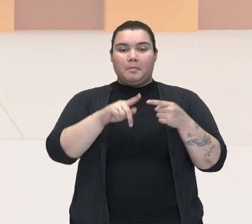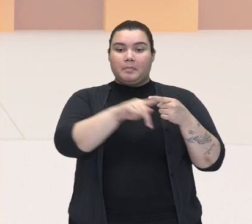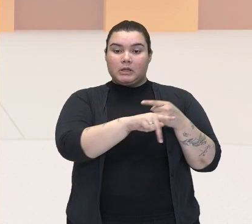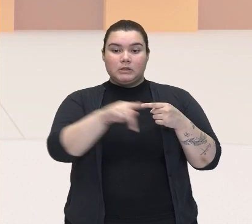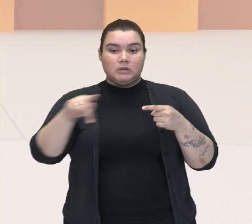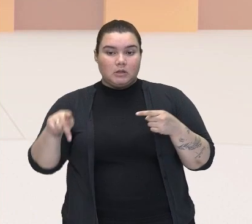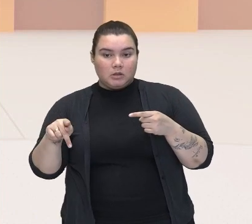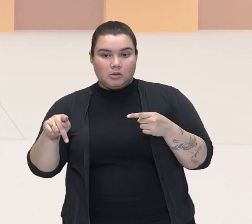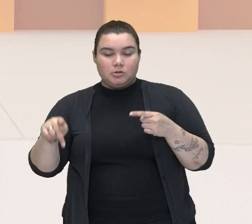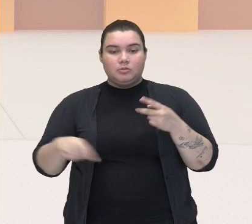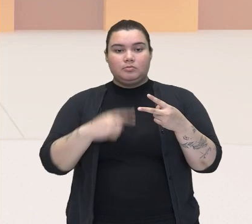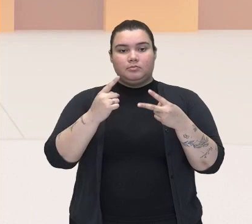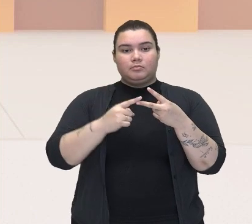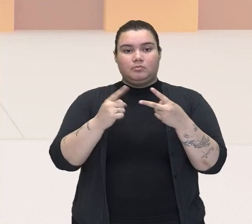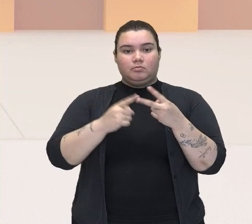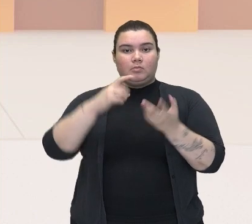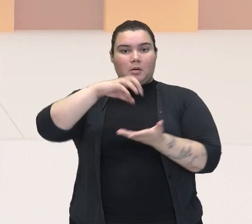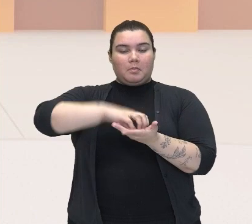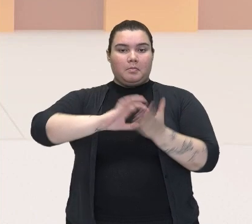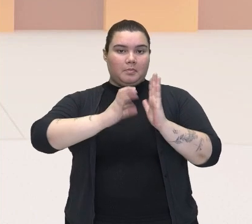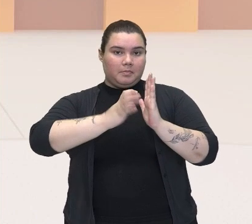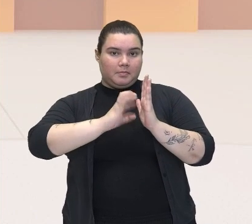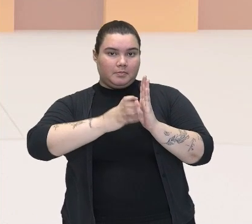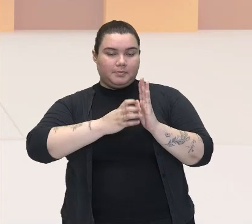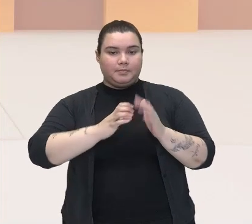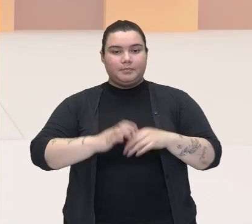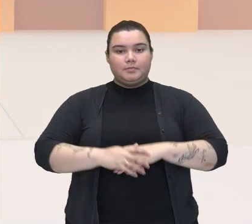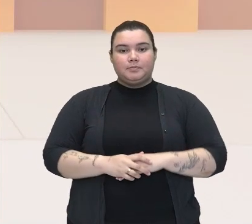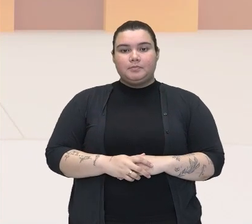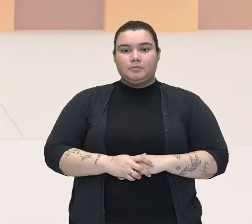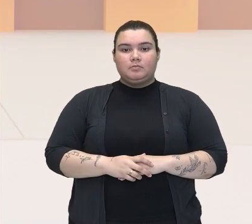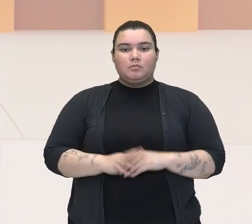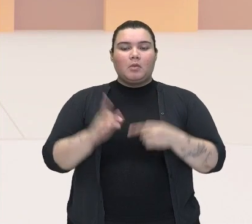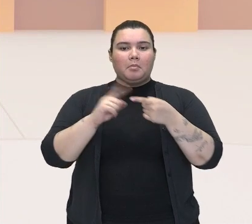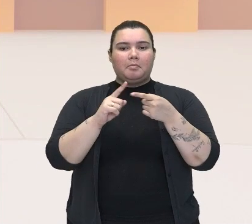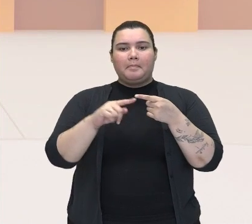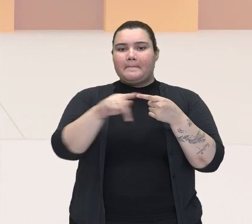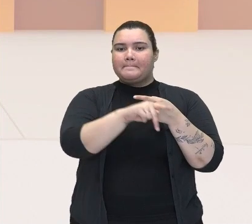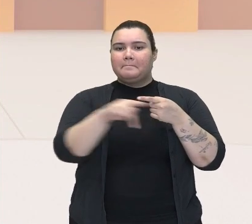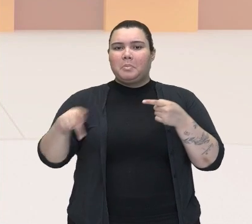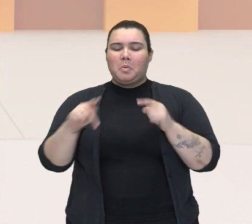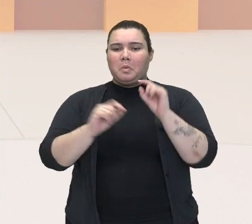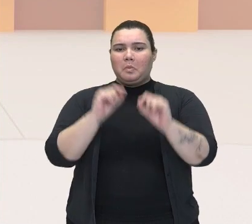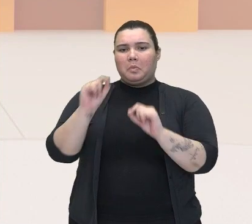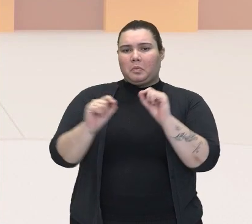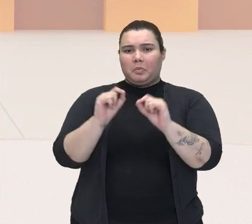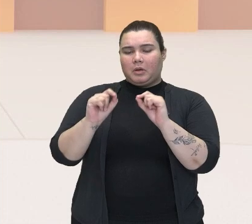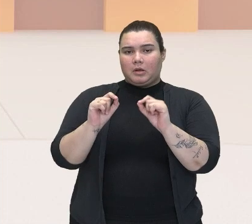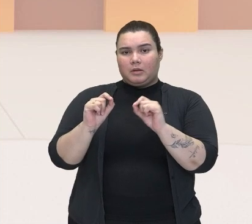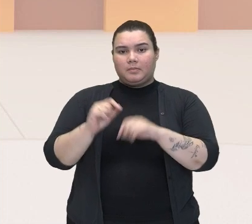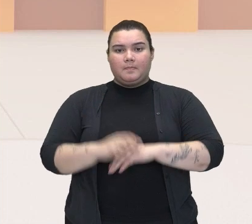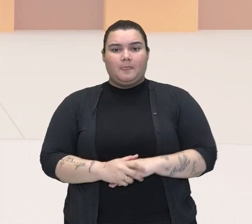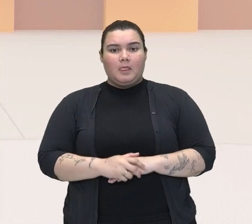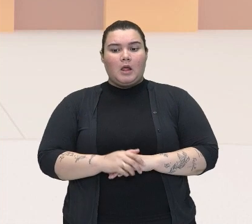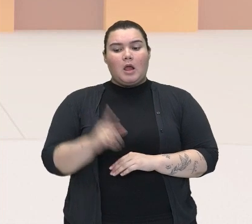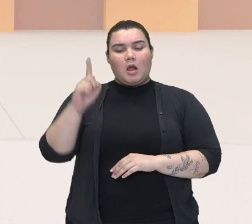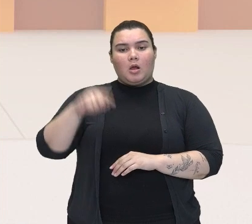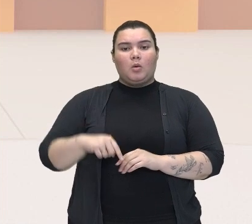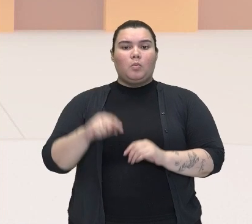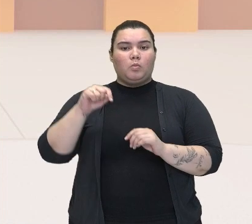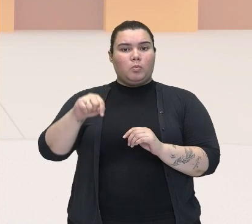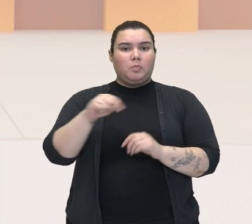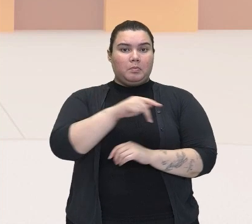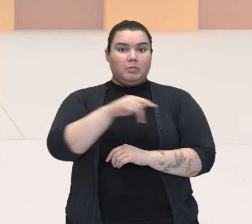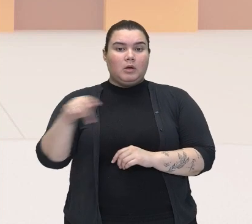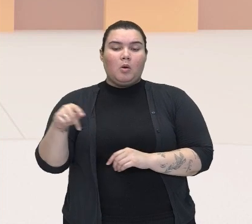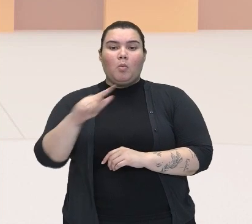presidencialismo e o parlamentarismo. Então, o que é o presidencialismo? O presidencialismo, o